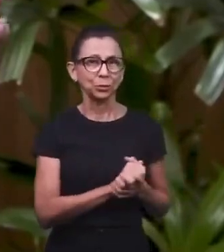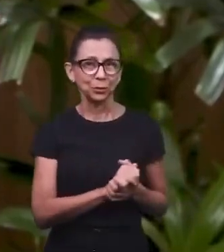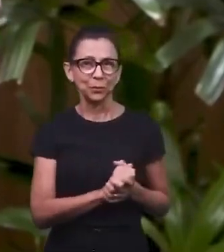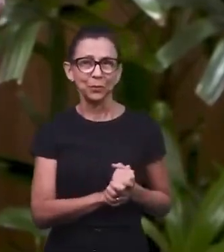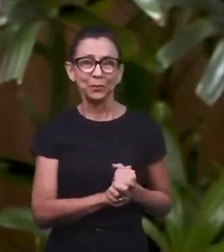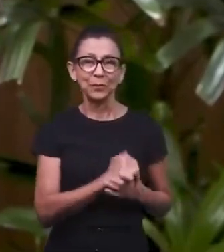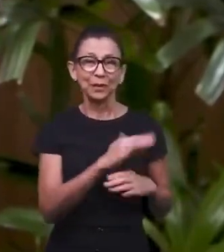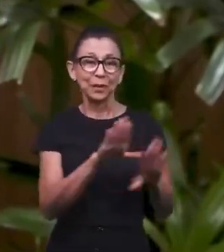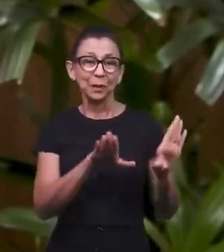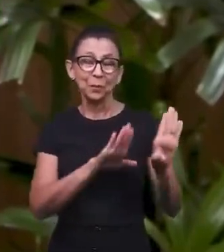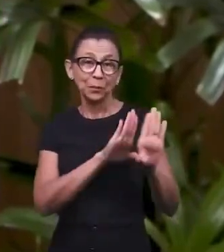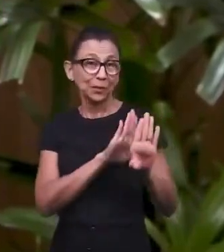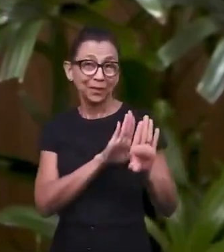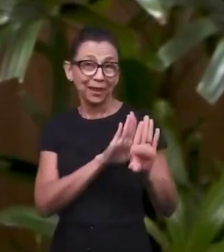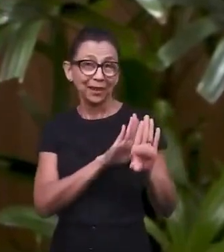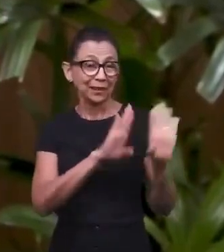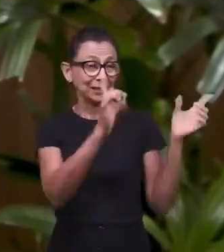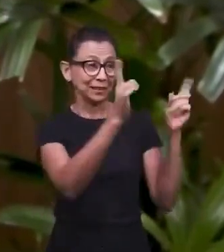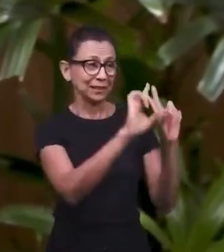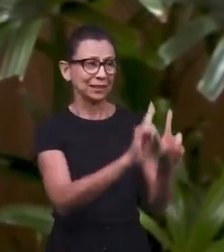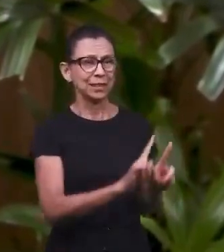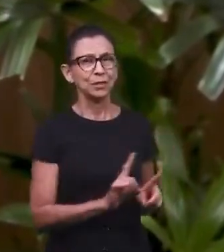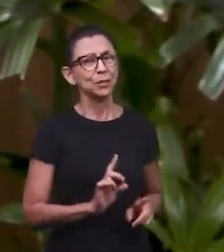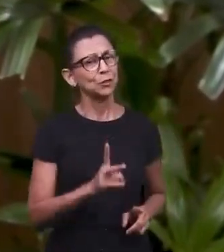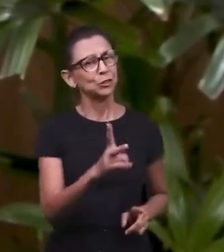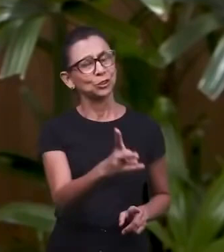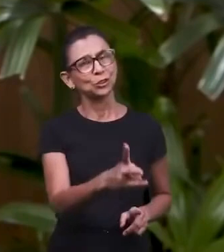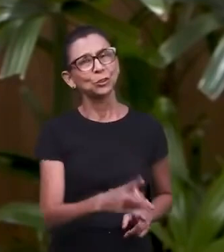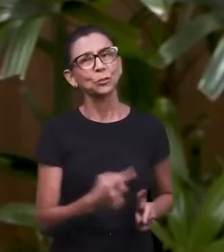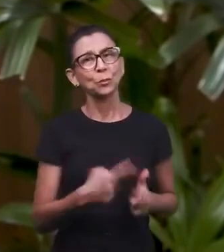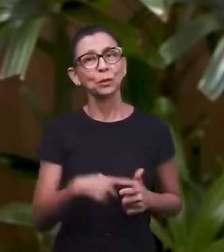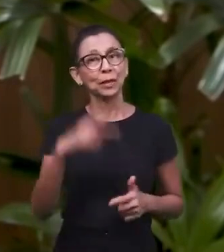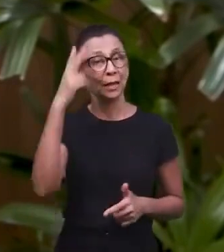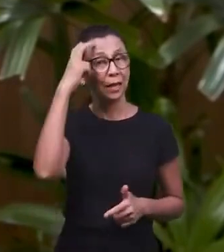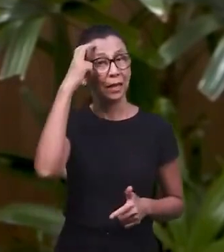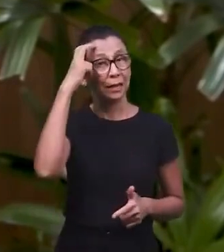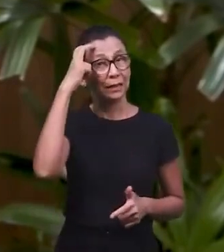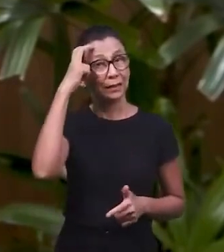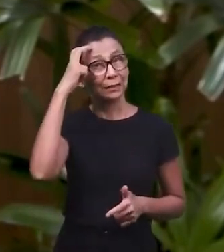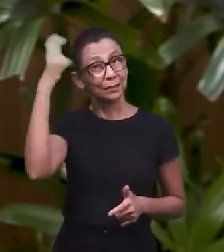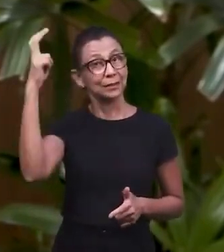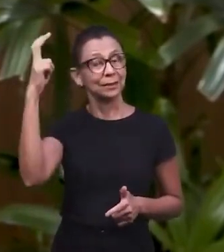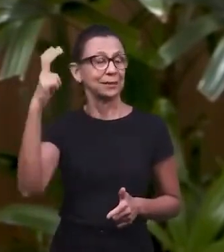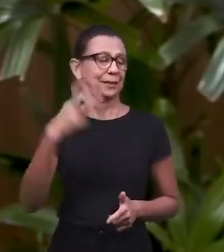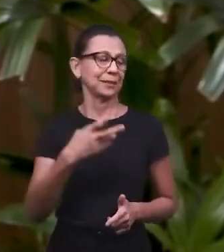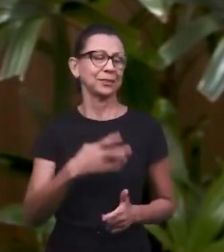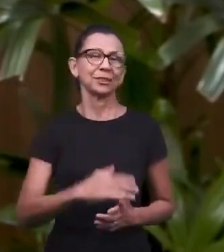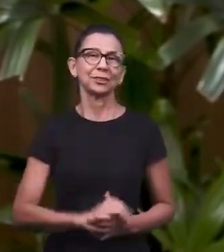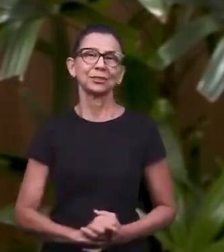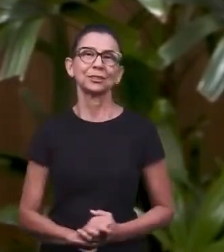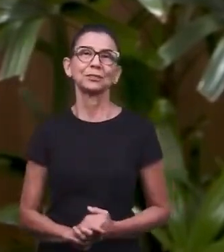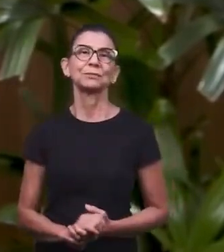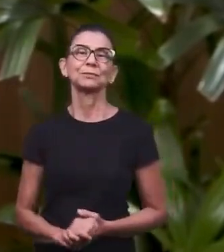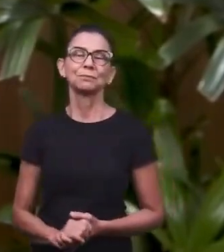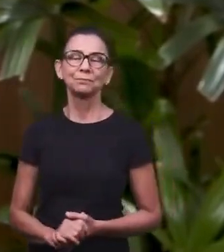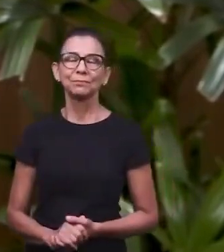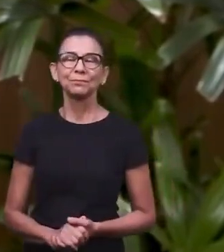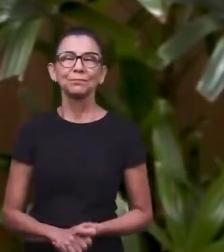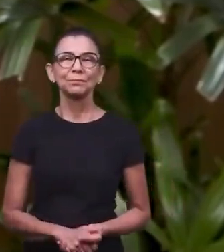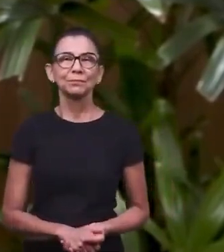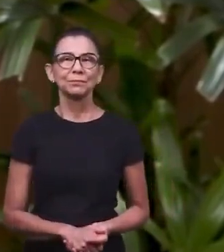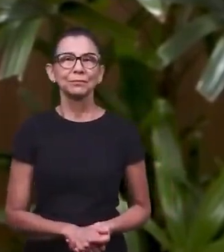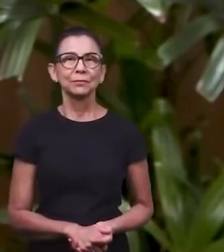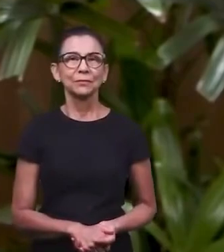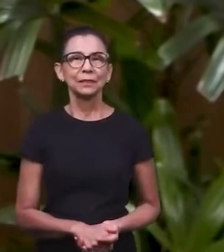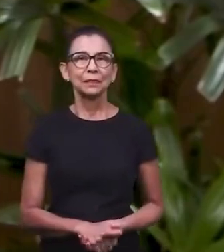permanece que essa inteligência entendeu então eh o o mundo ele está posto